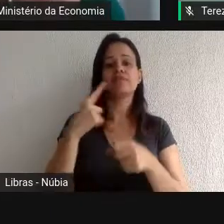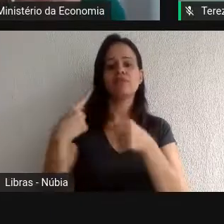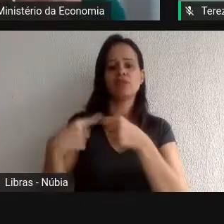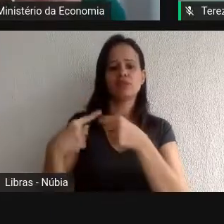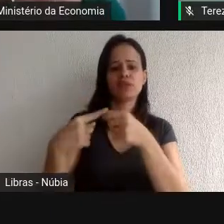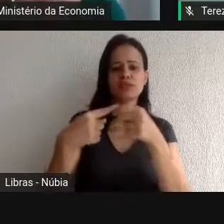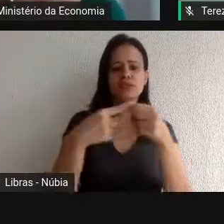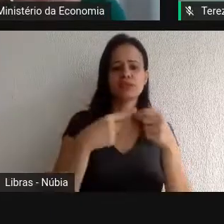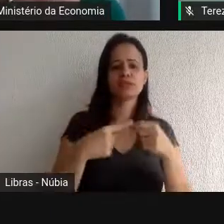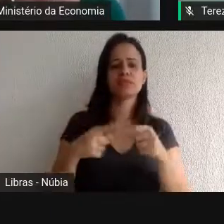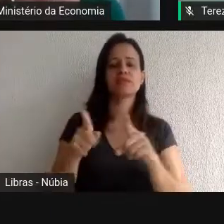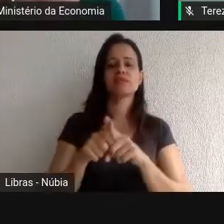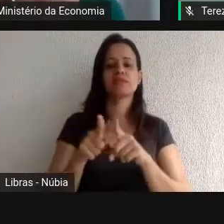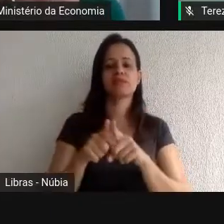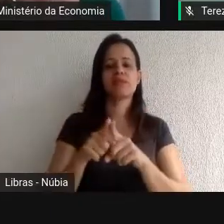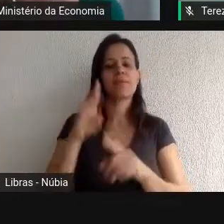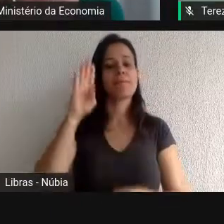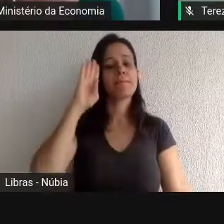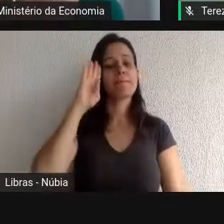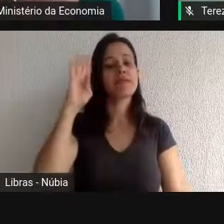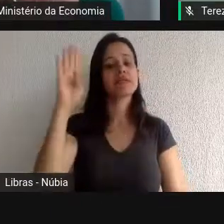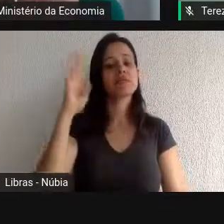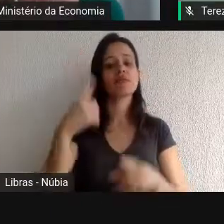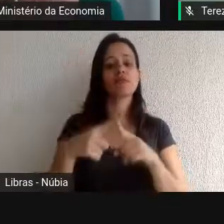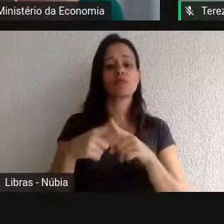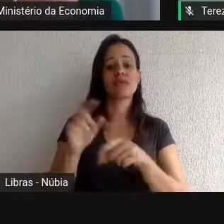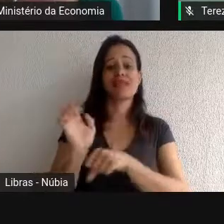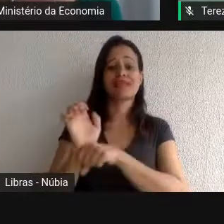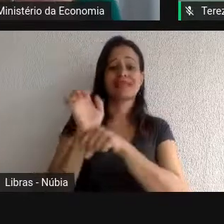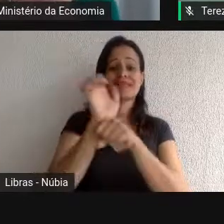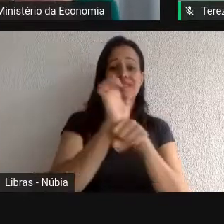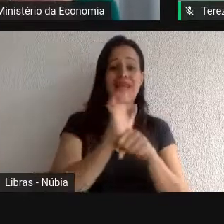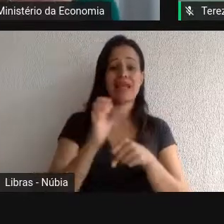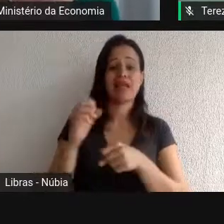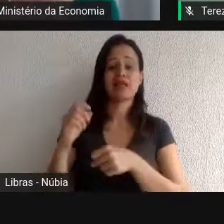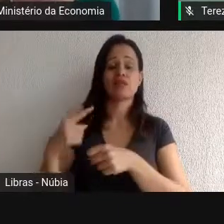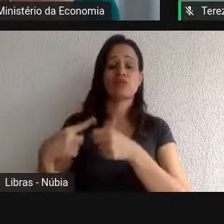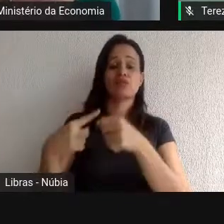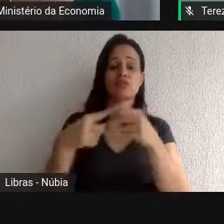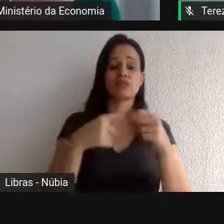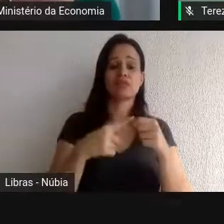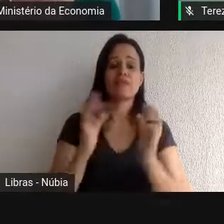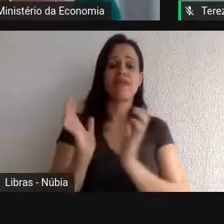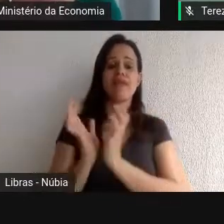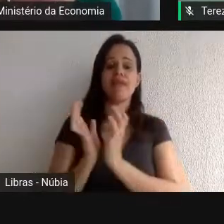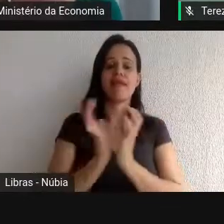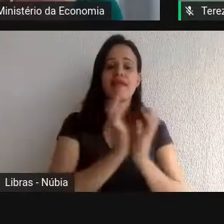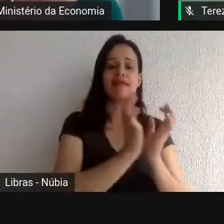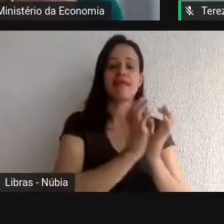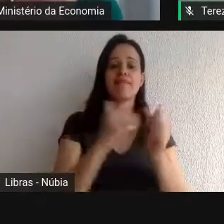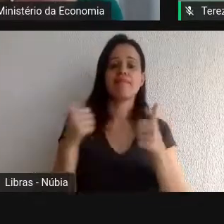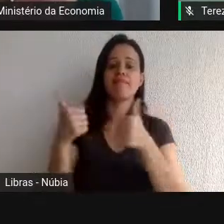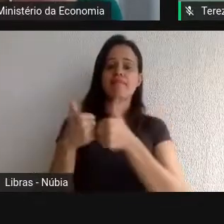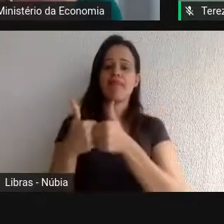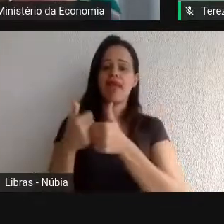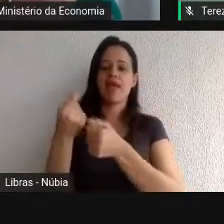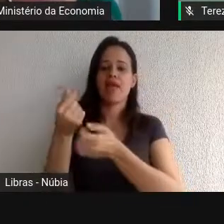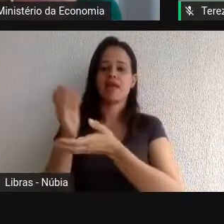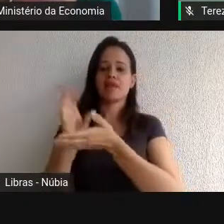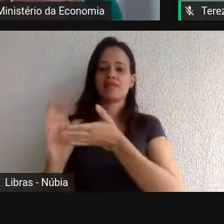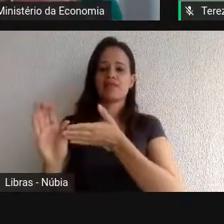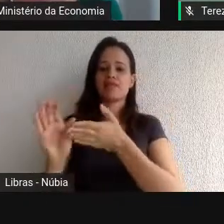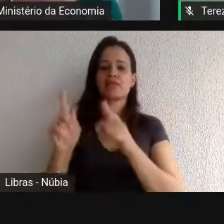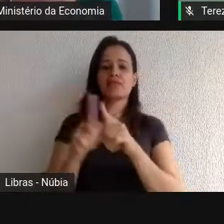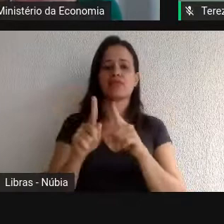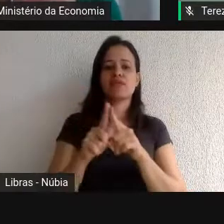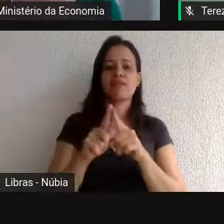né? Principalmente porque nos estados e municípios, as equipes estão muito próximas dos investidores. A esfera federal